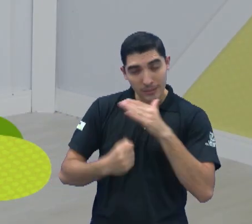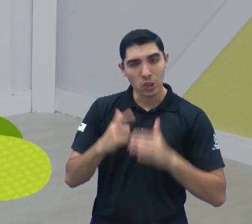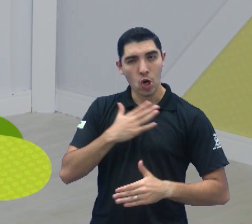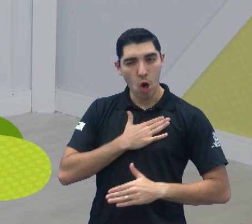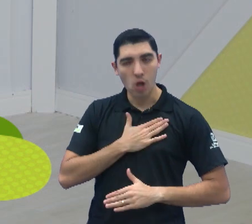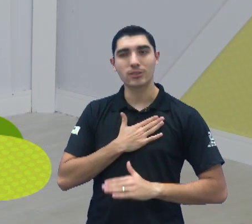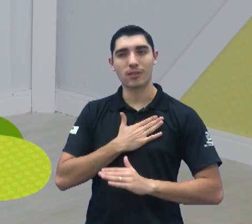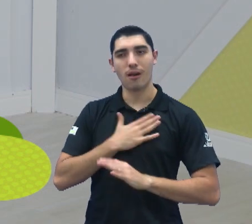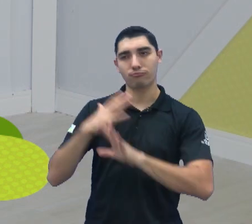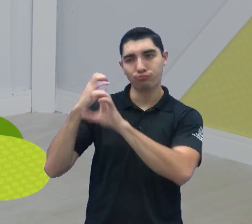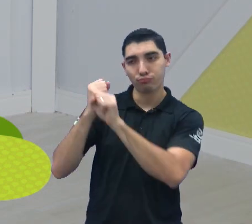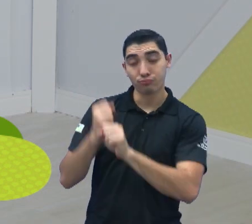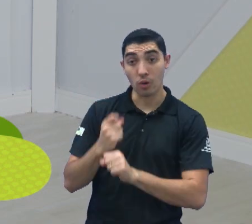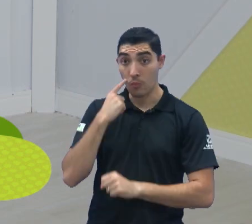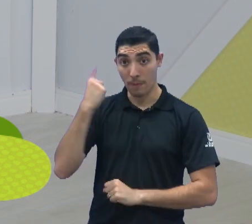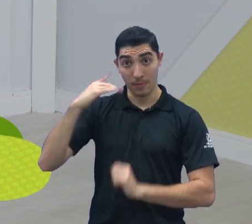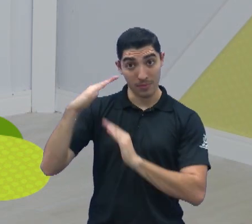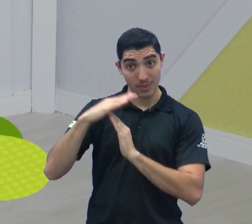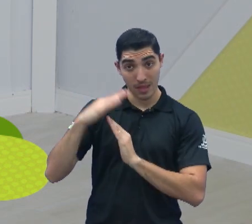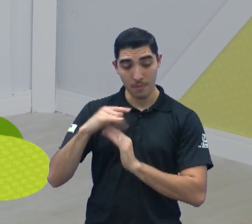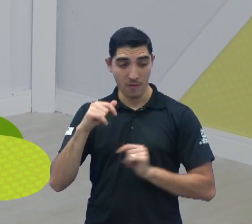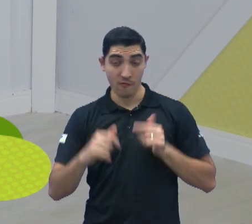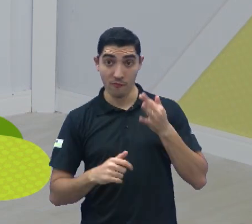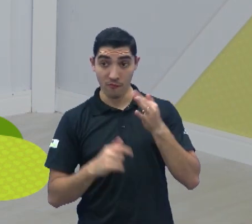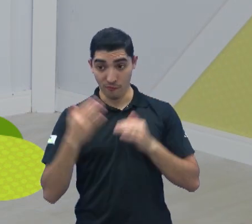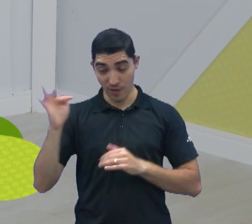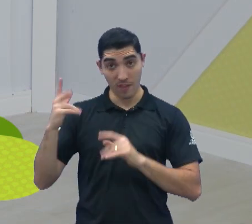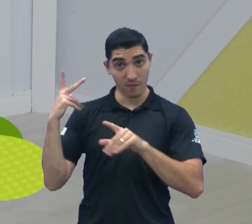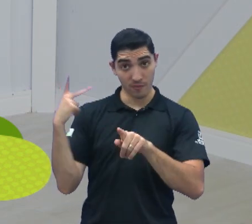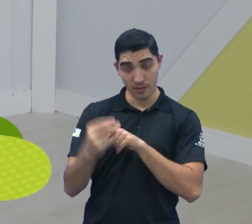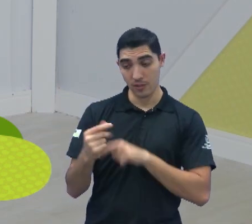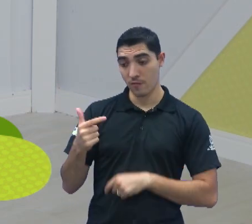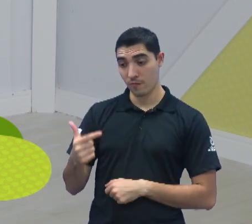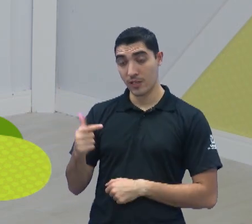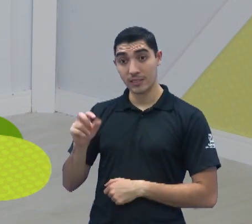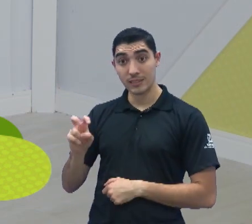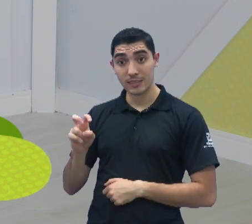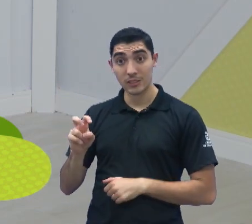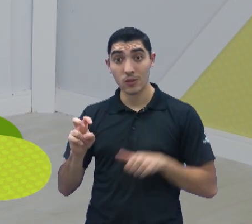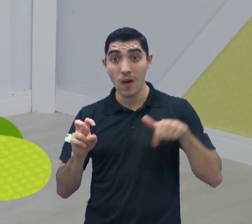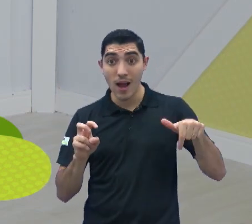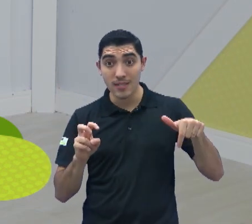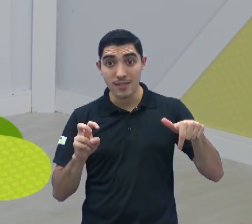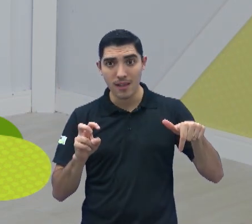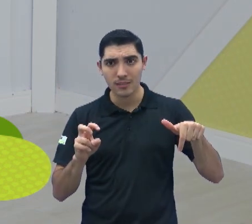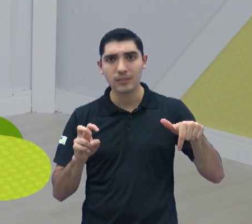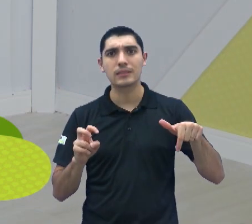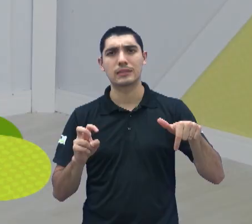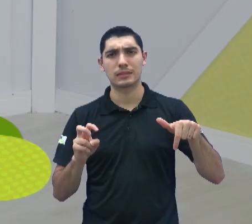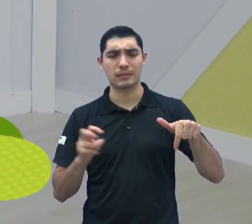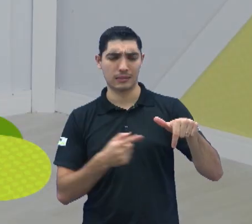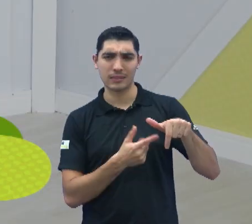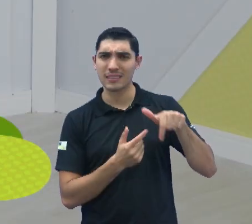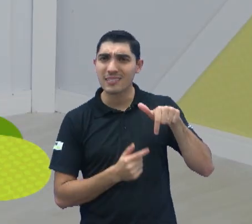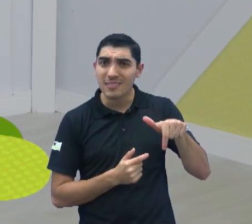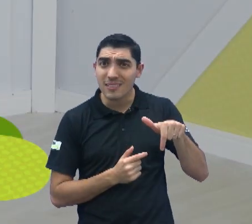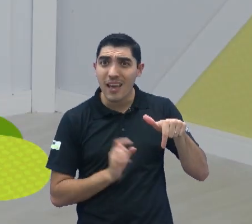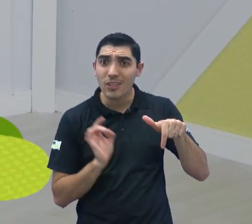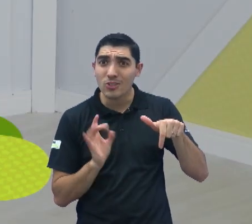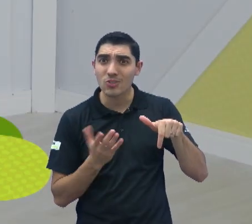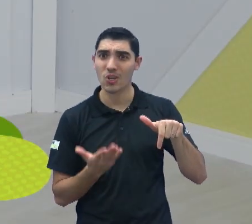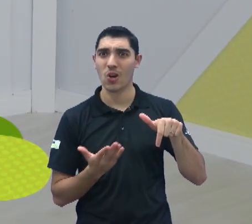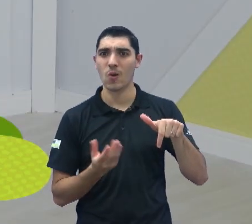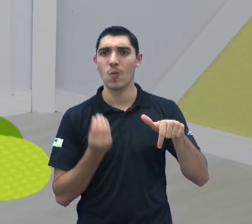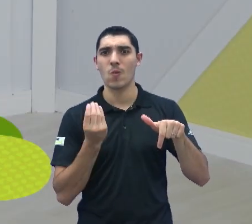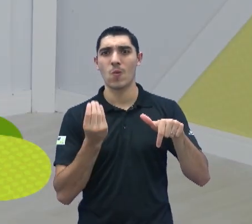bem. Olha só, primeiro quarto, vitória de Franca por 25-7. 25-7, não pode fazer só 7 pontos um time como o São José, que